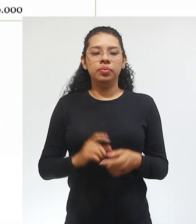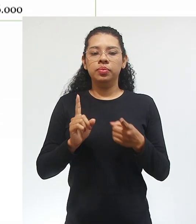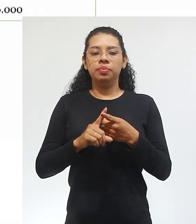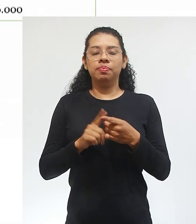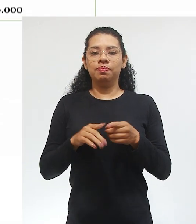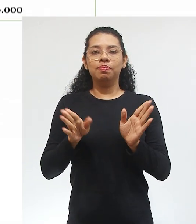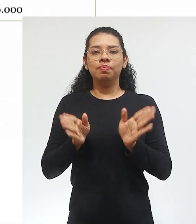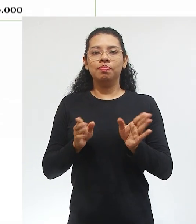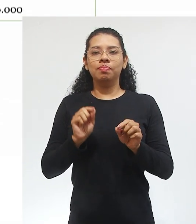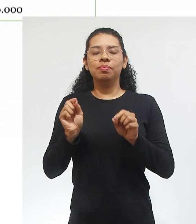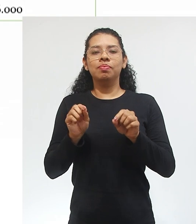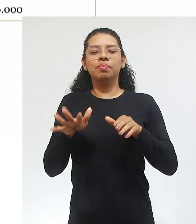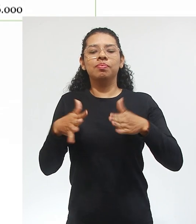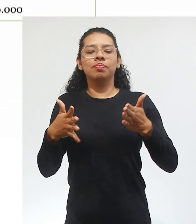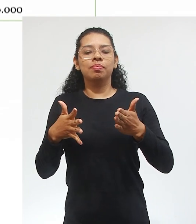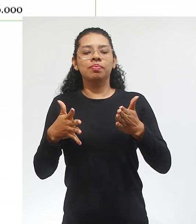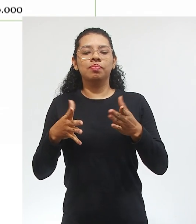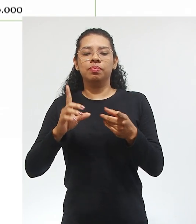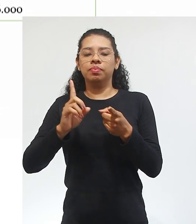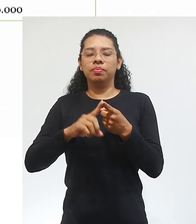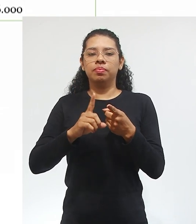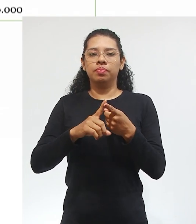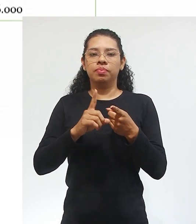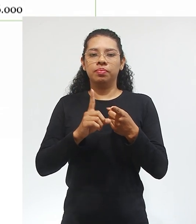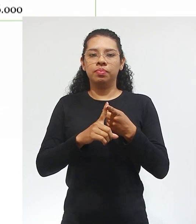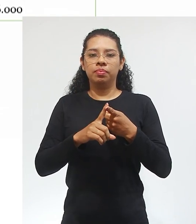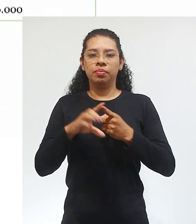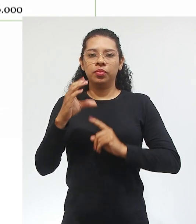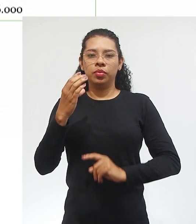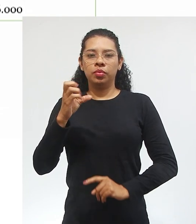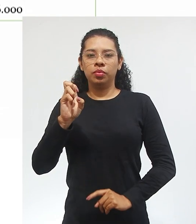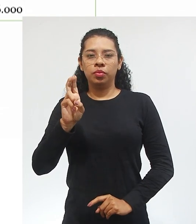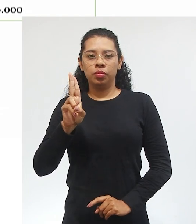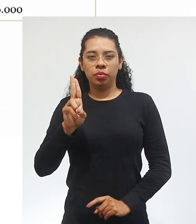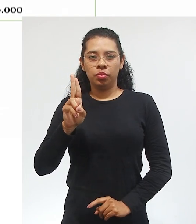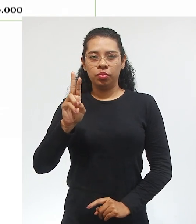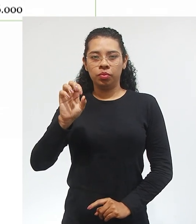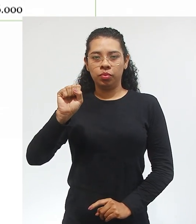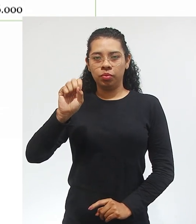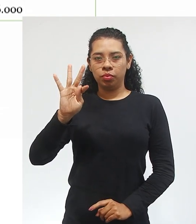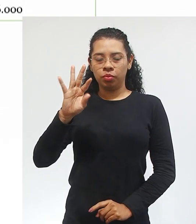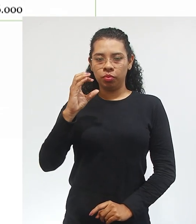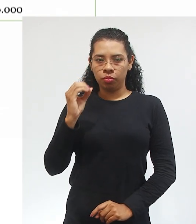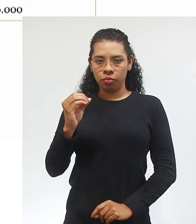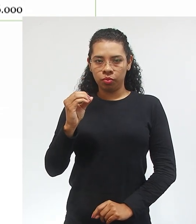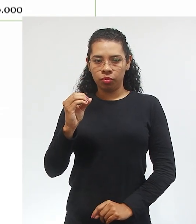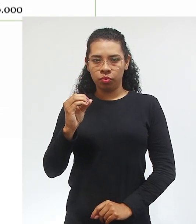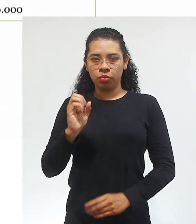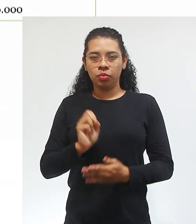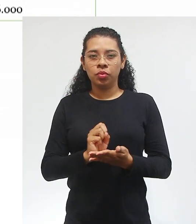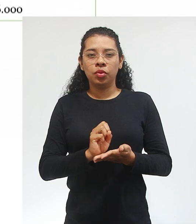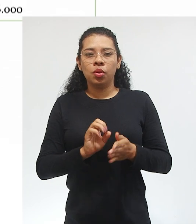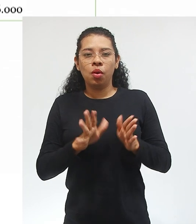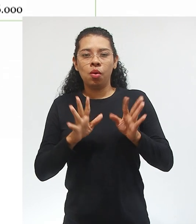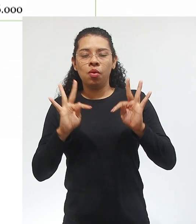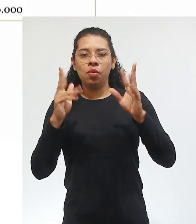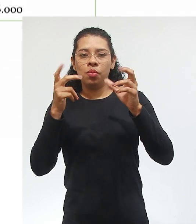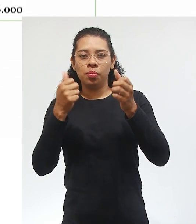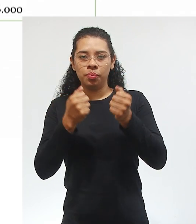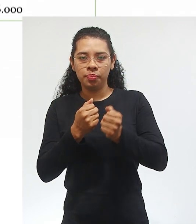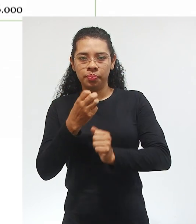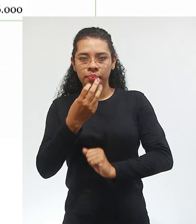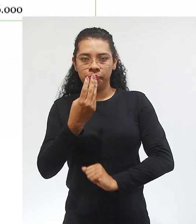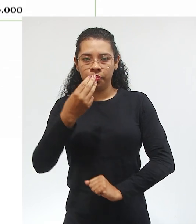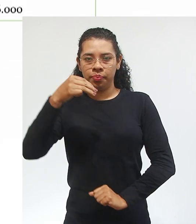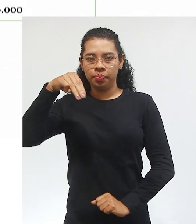Então, aí agora o que ele me informa aqui? O custo de mercadorias vendidas na operação anterior é de 3.000, ou